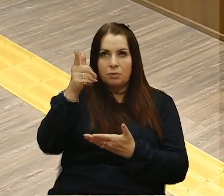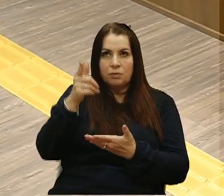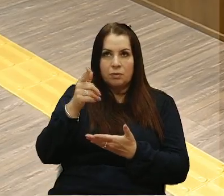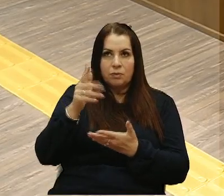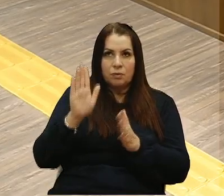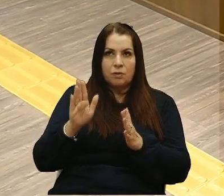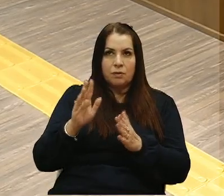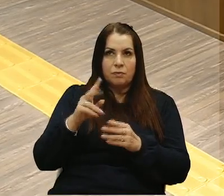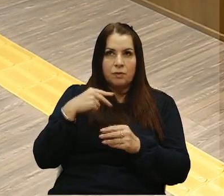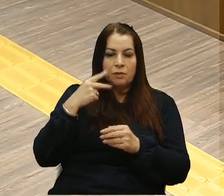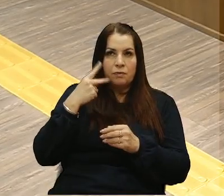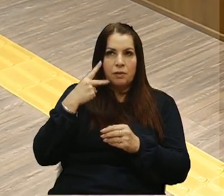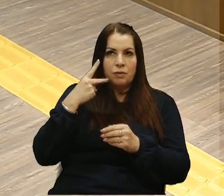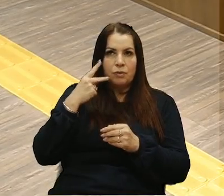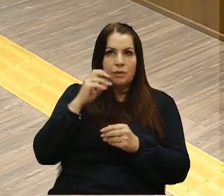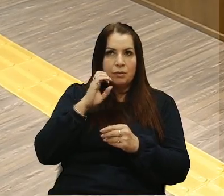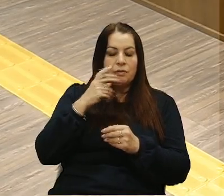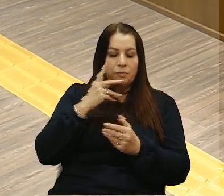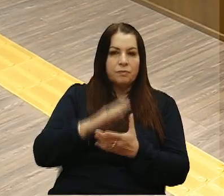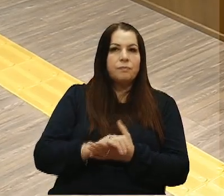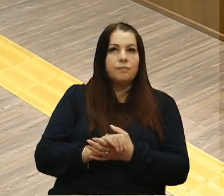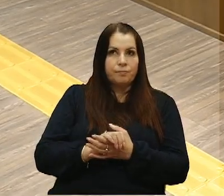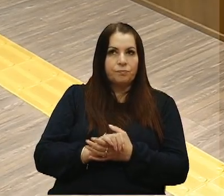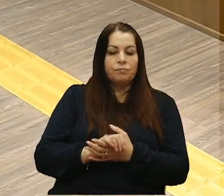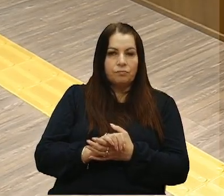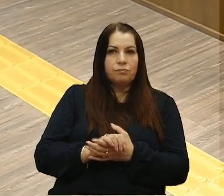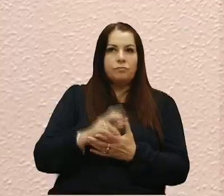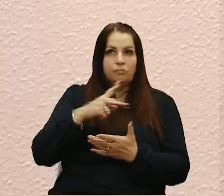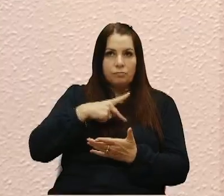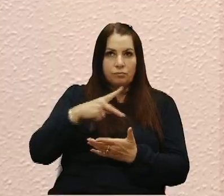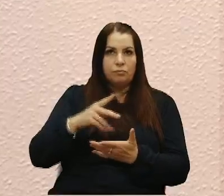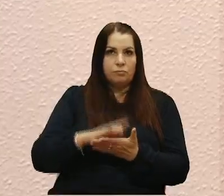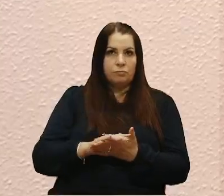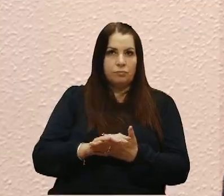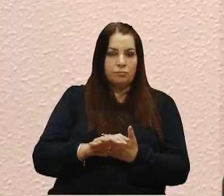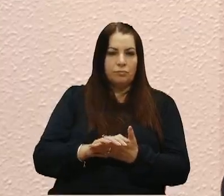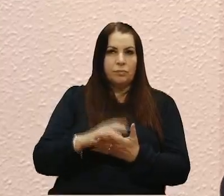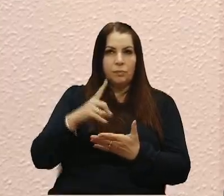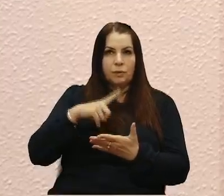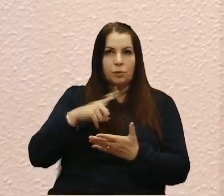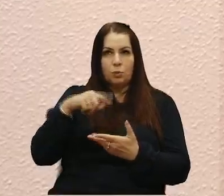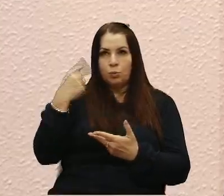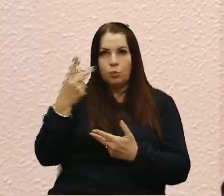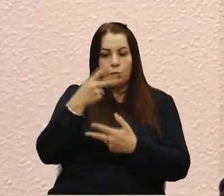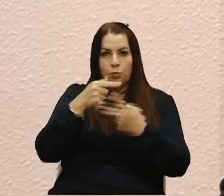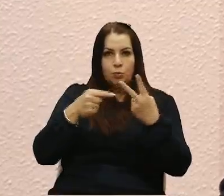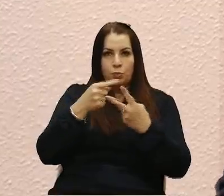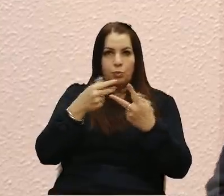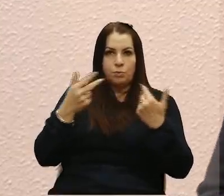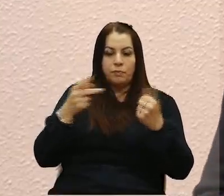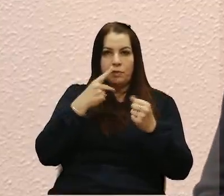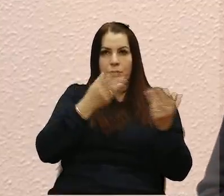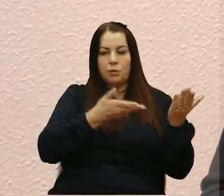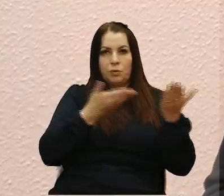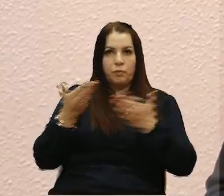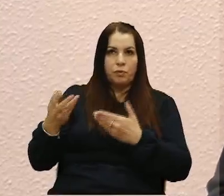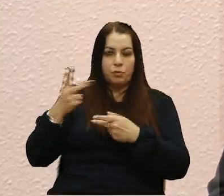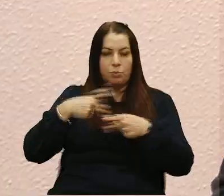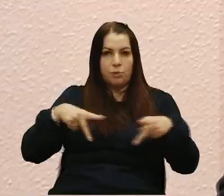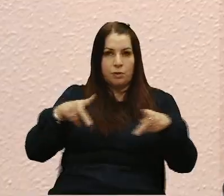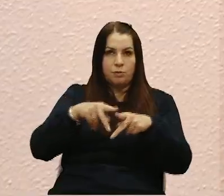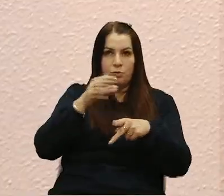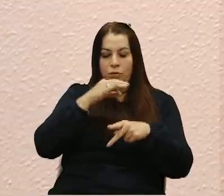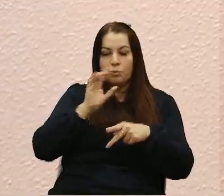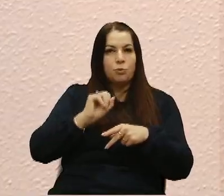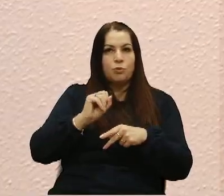agora é a vez da vereadora Estela falar. Senhor presidente, eu tenho outras duas questões para fazer convite para a população caxiense, mas não